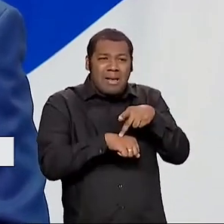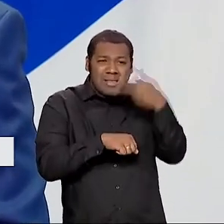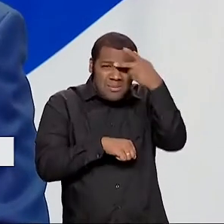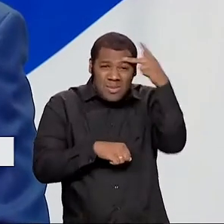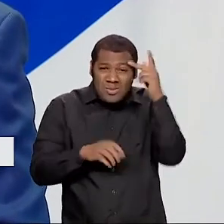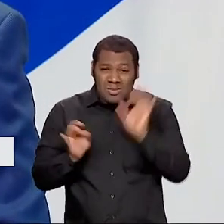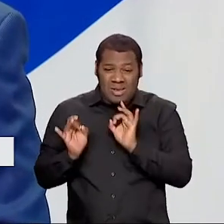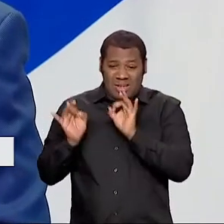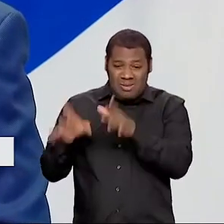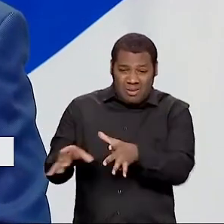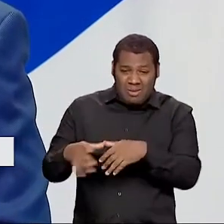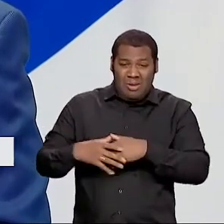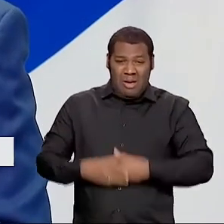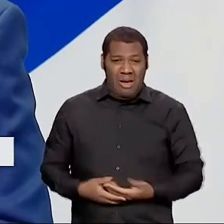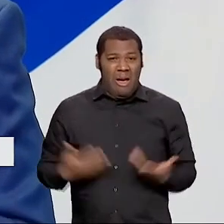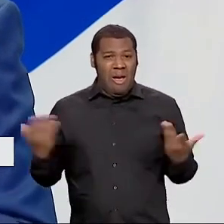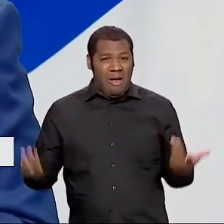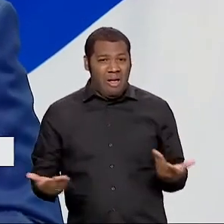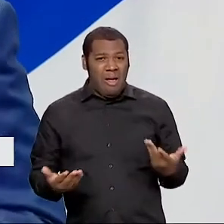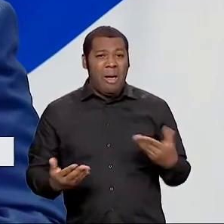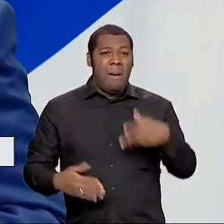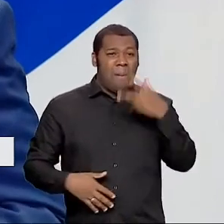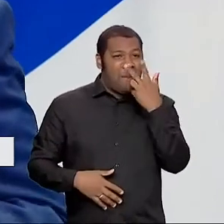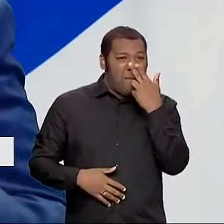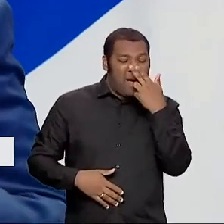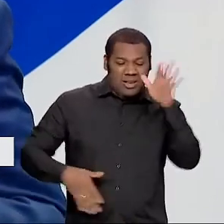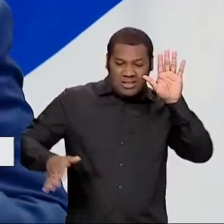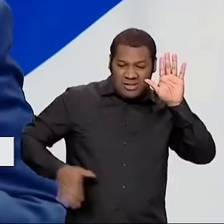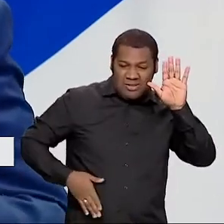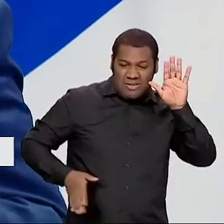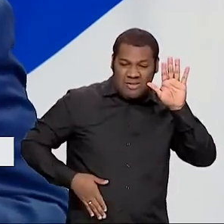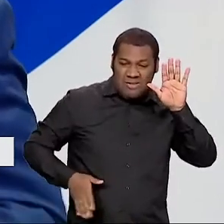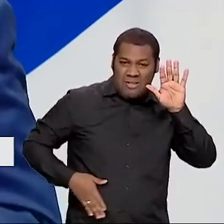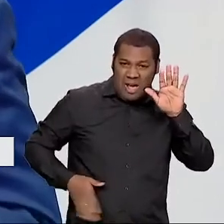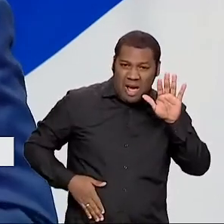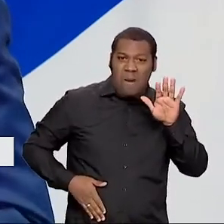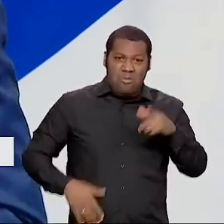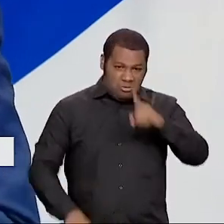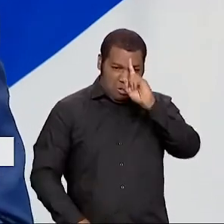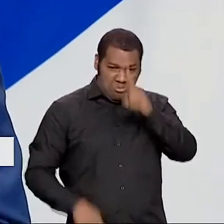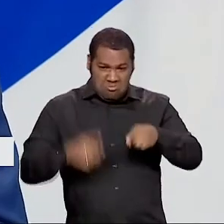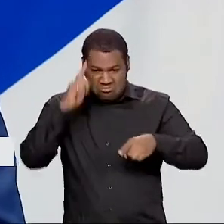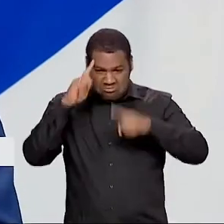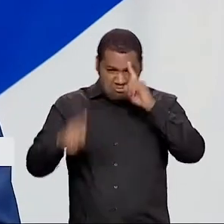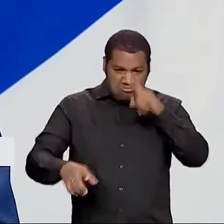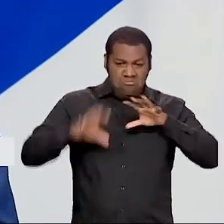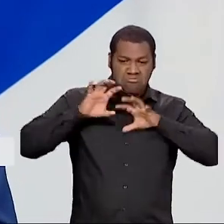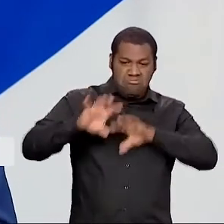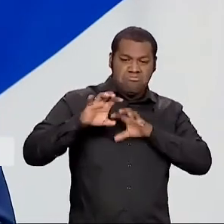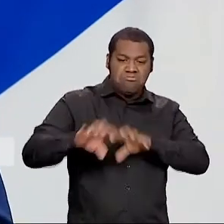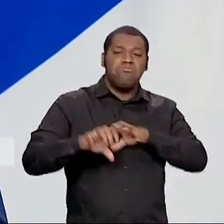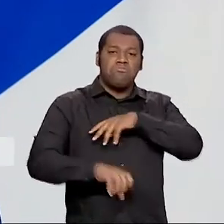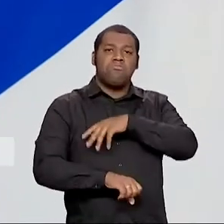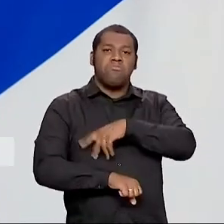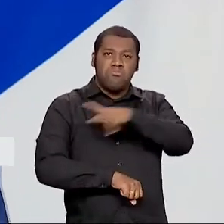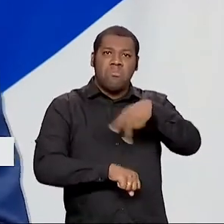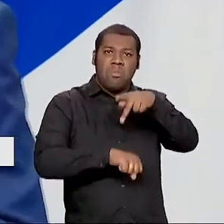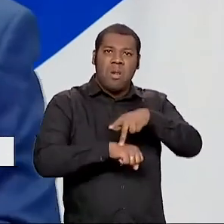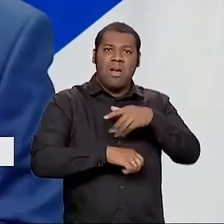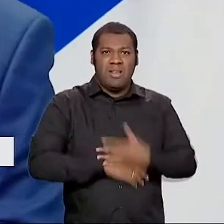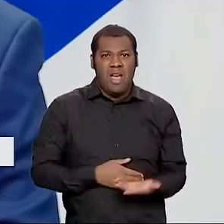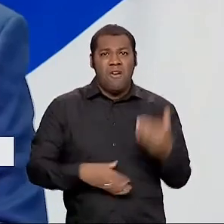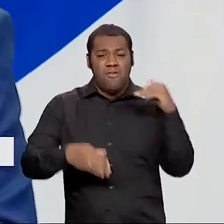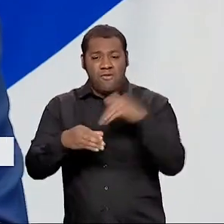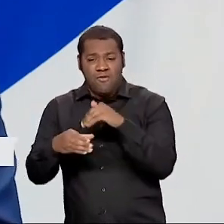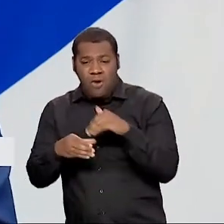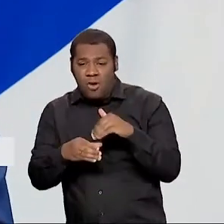país dominado pelas gangues, ou seja, aonde já não tem mais eleições há algum tempo, e